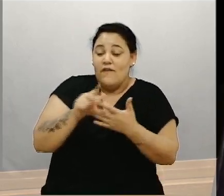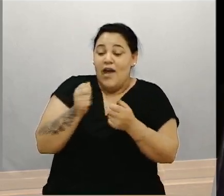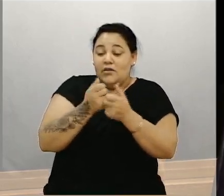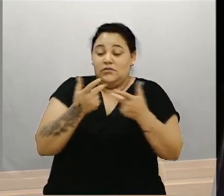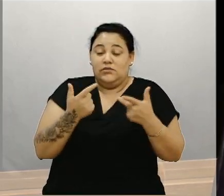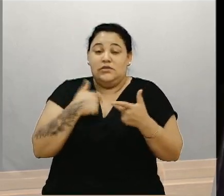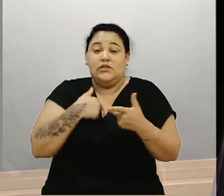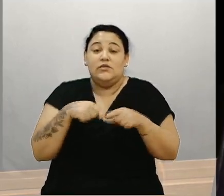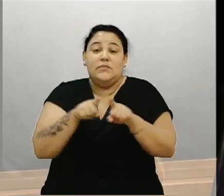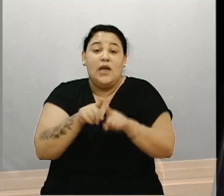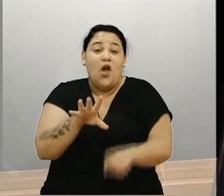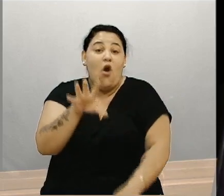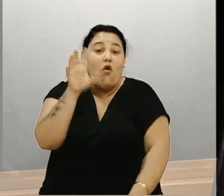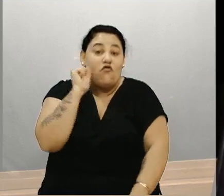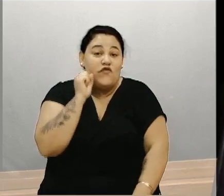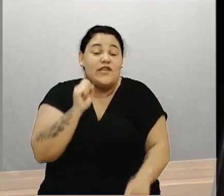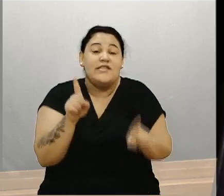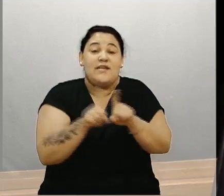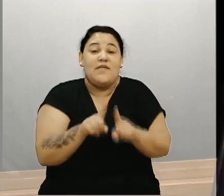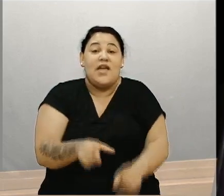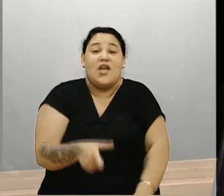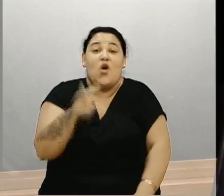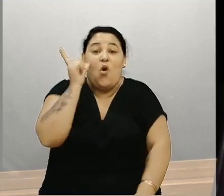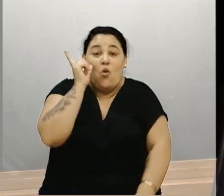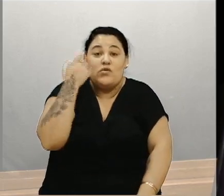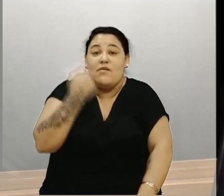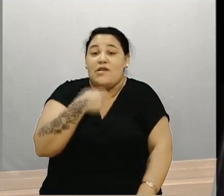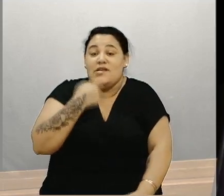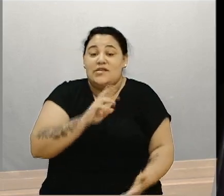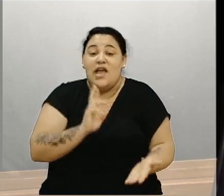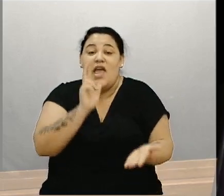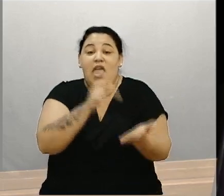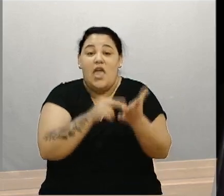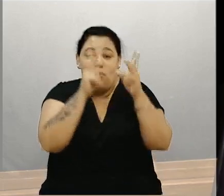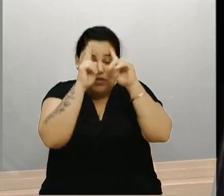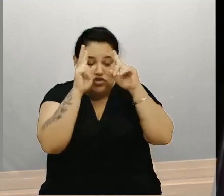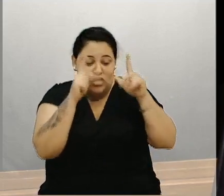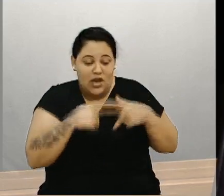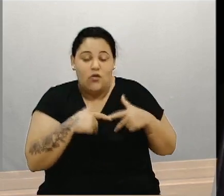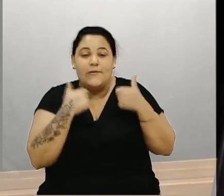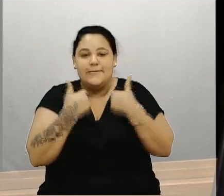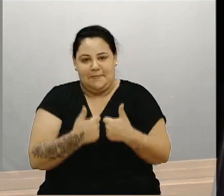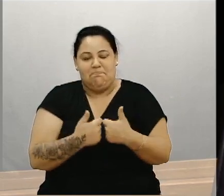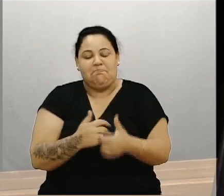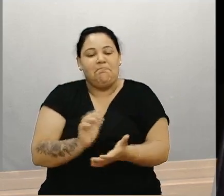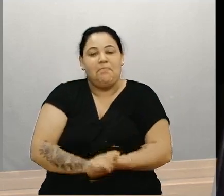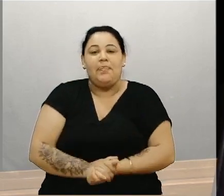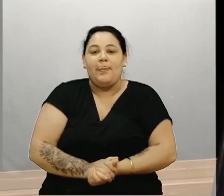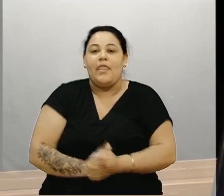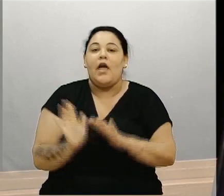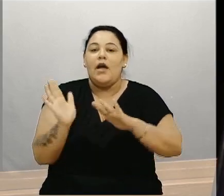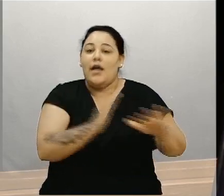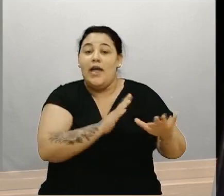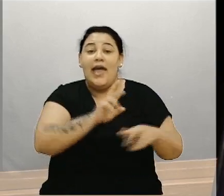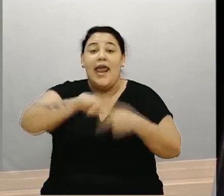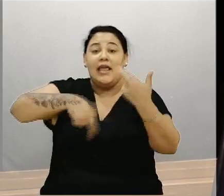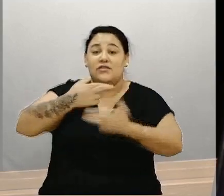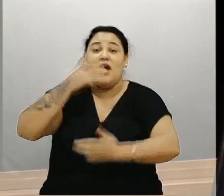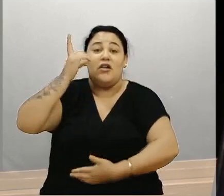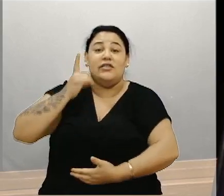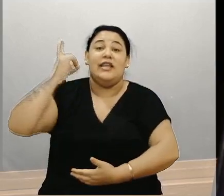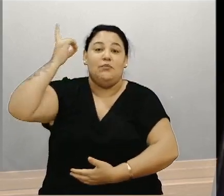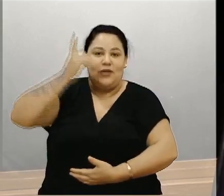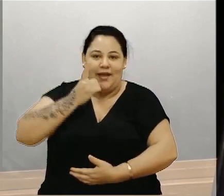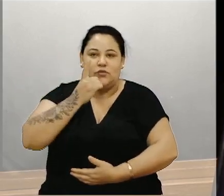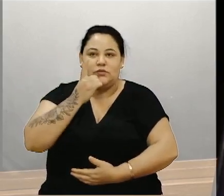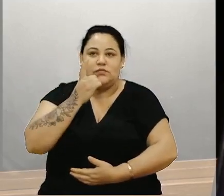ouvi, e também ontem, ele tem que realmente fazer esse reconhecimento. Em relação àquele deputado,